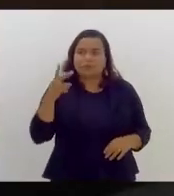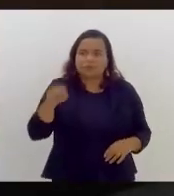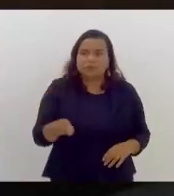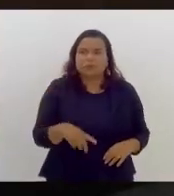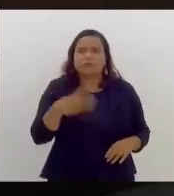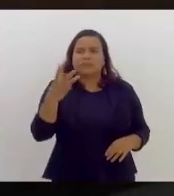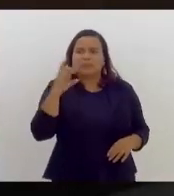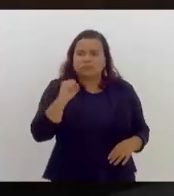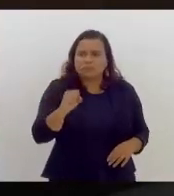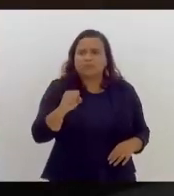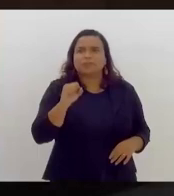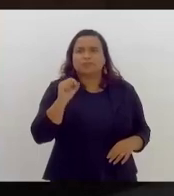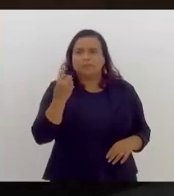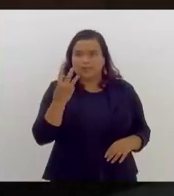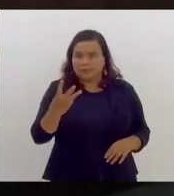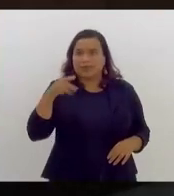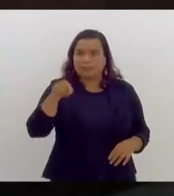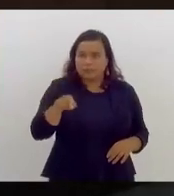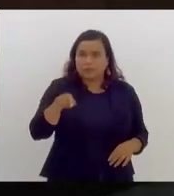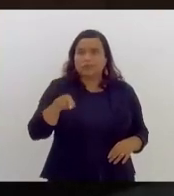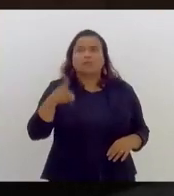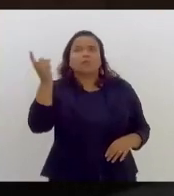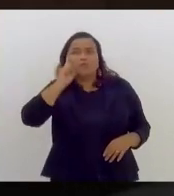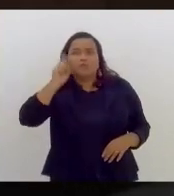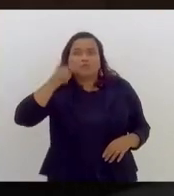gado por dia lá no matador de Macaé.